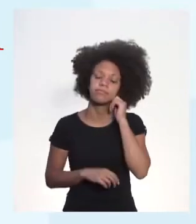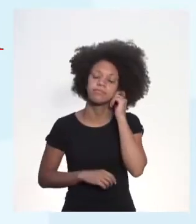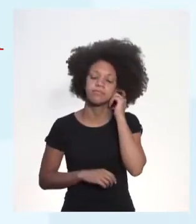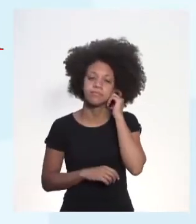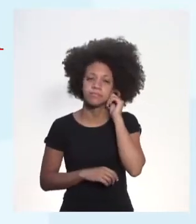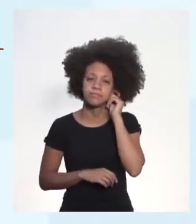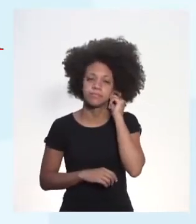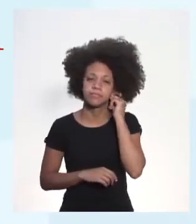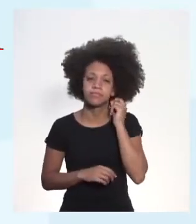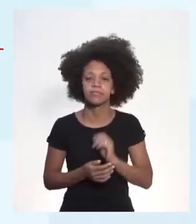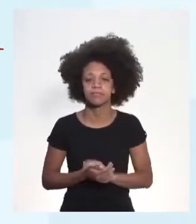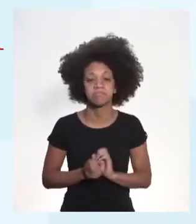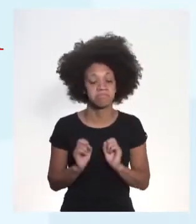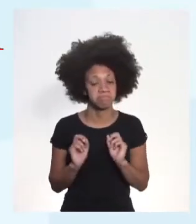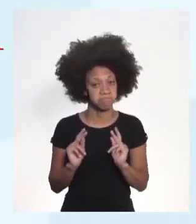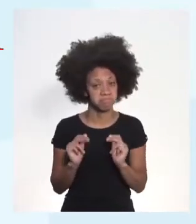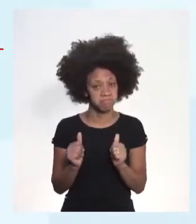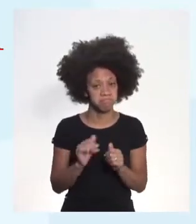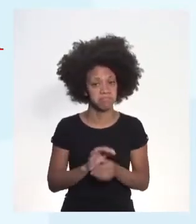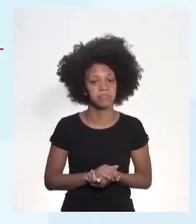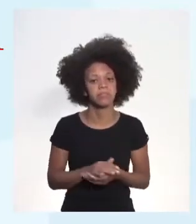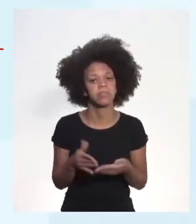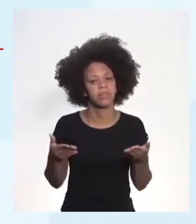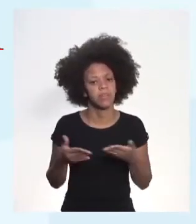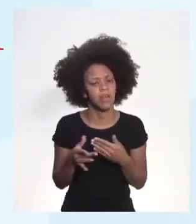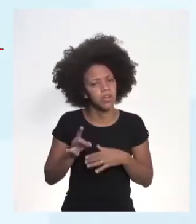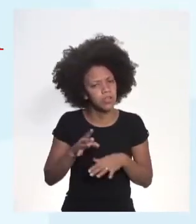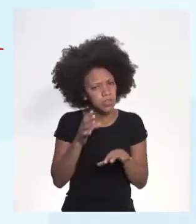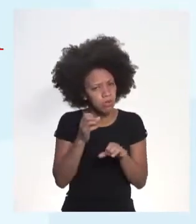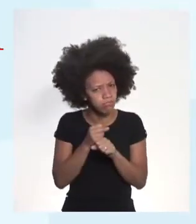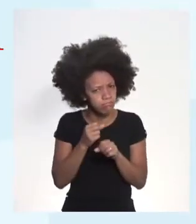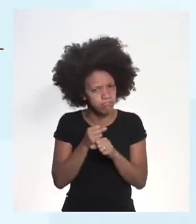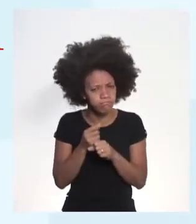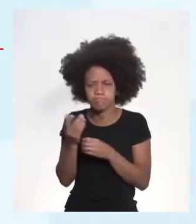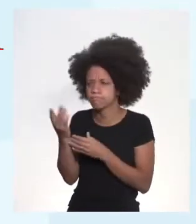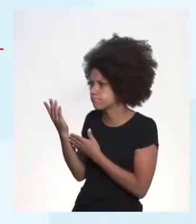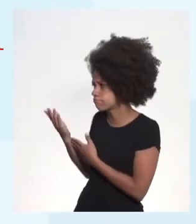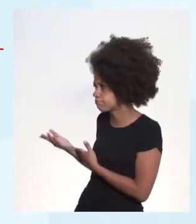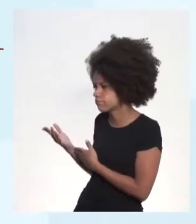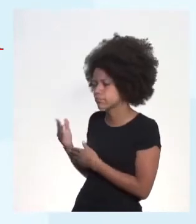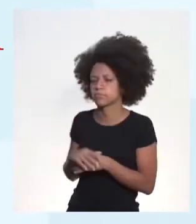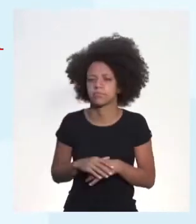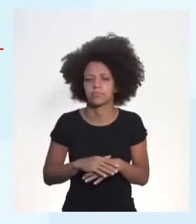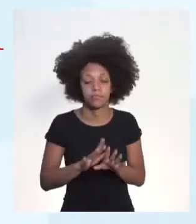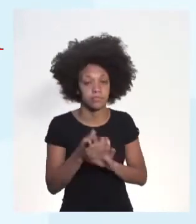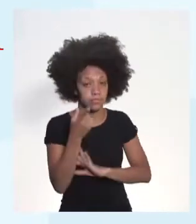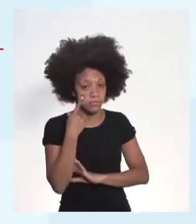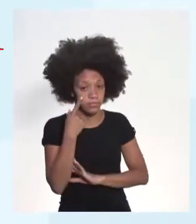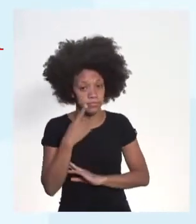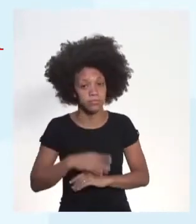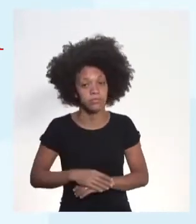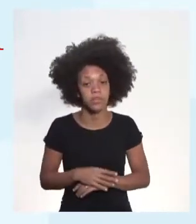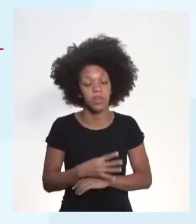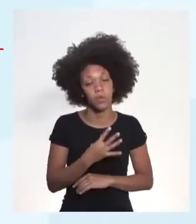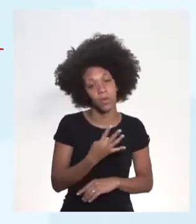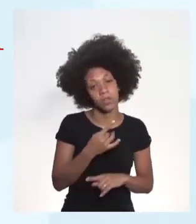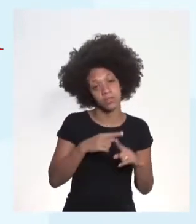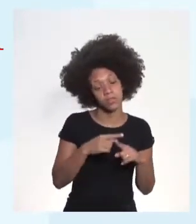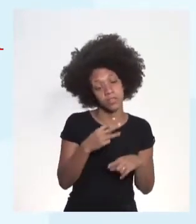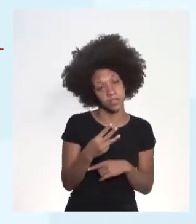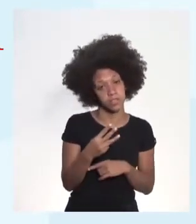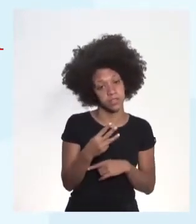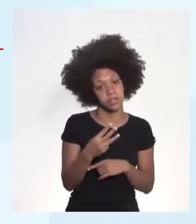25 muito bem agora é só fazer as Ah sim então vamos lá quatro vezes